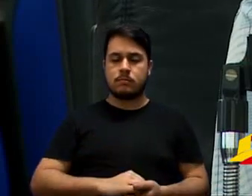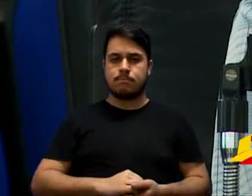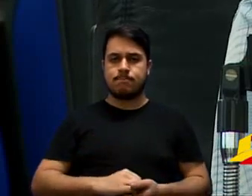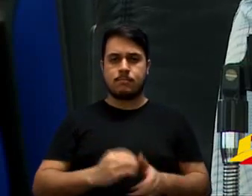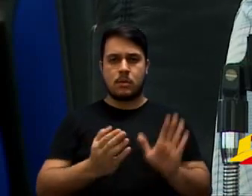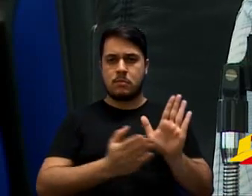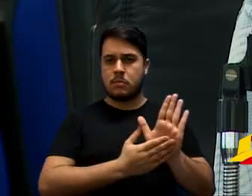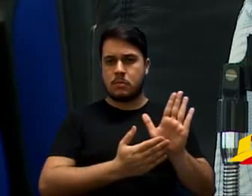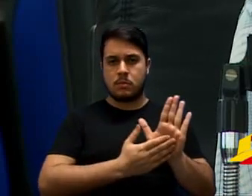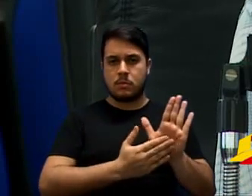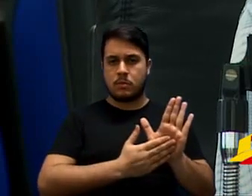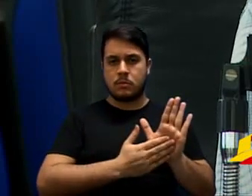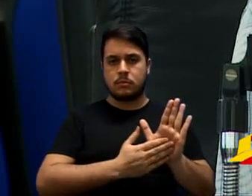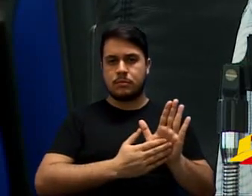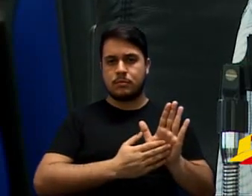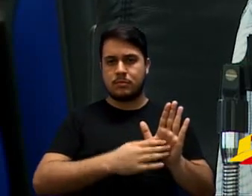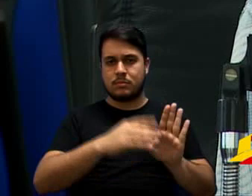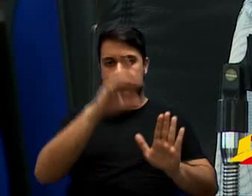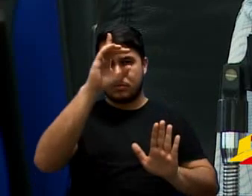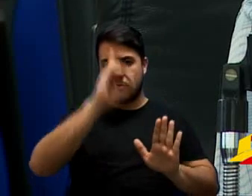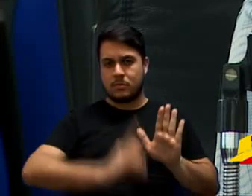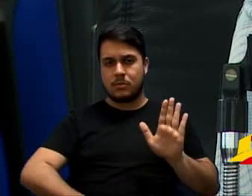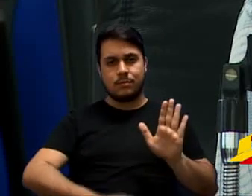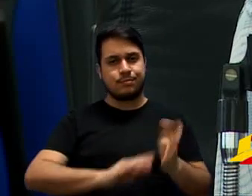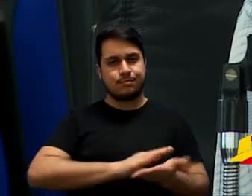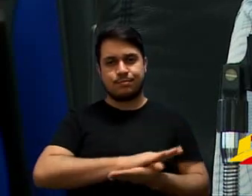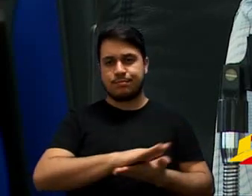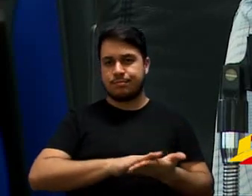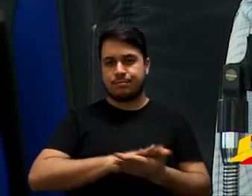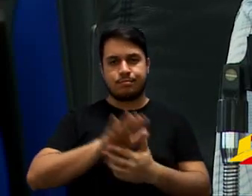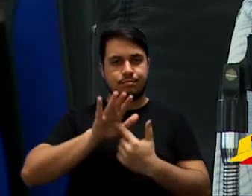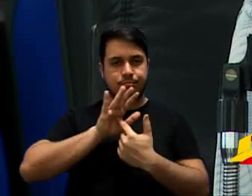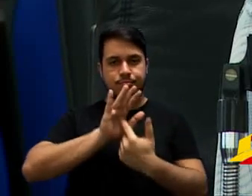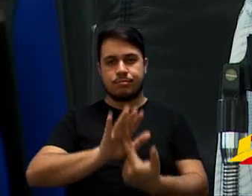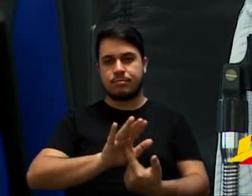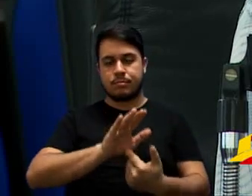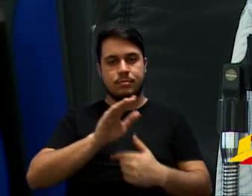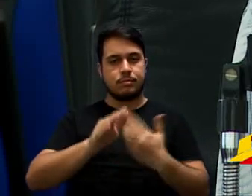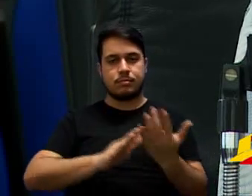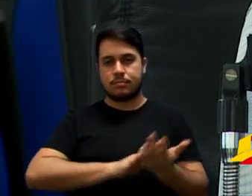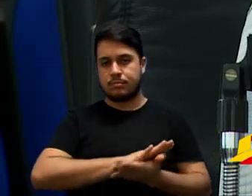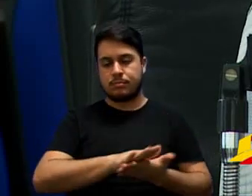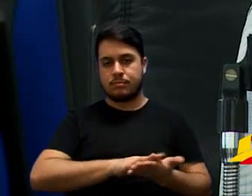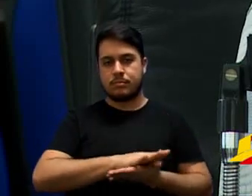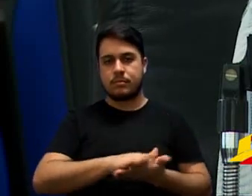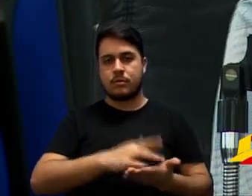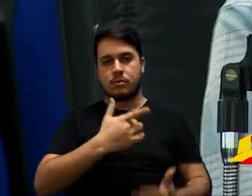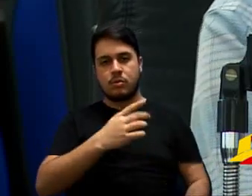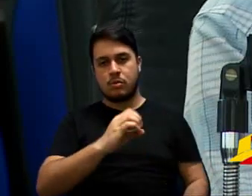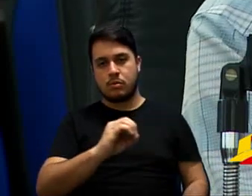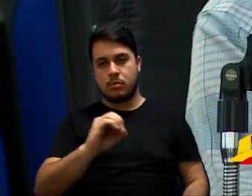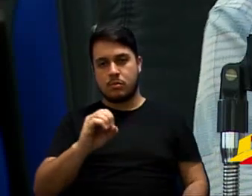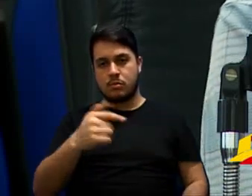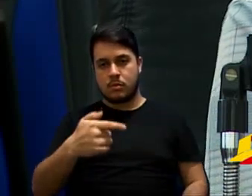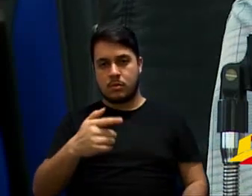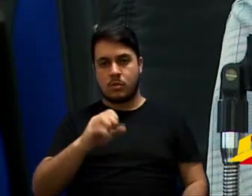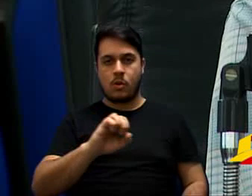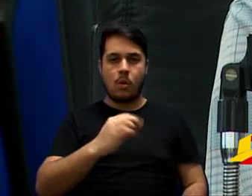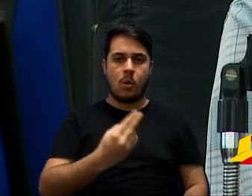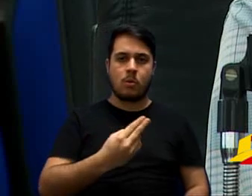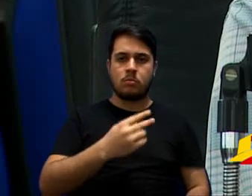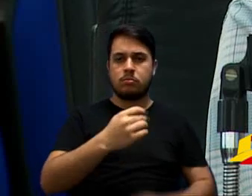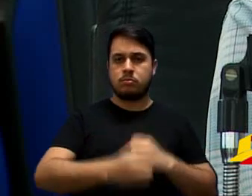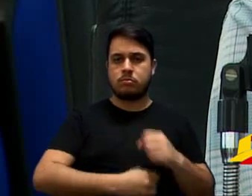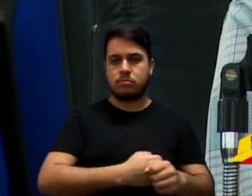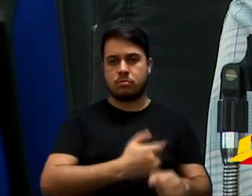seja de 2007 seja no de 2014 as nossas